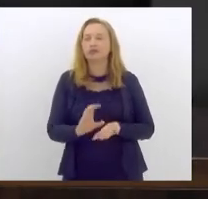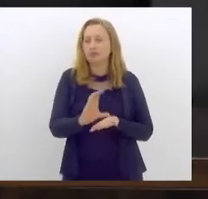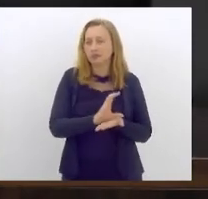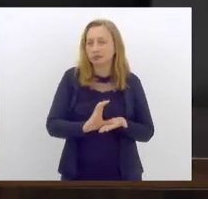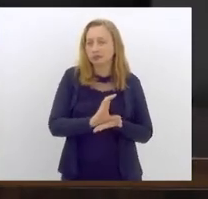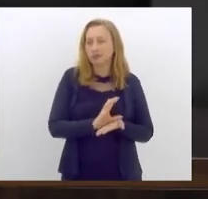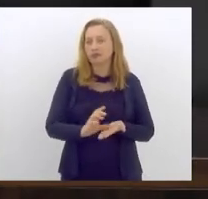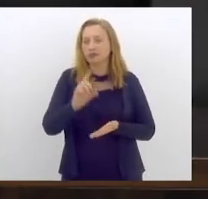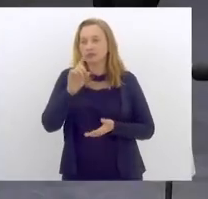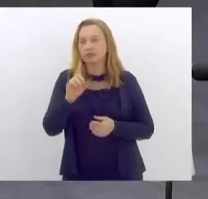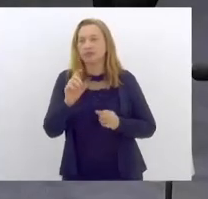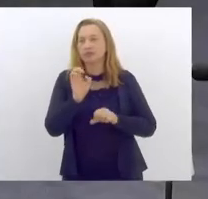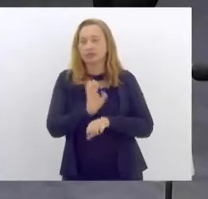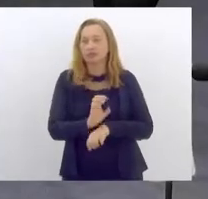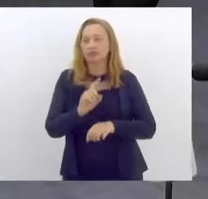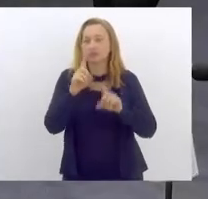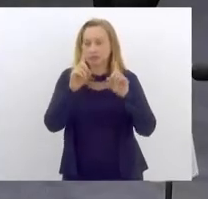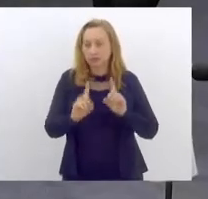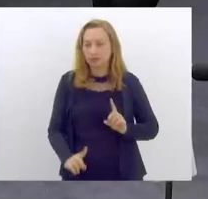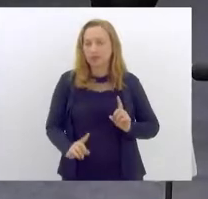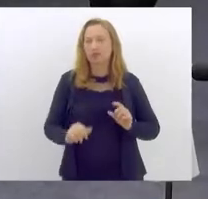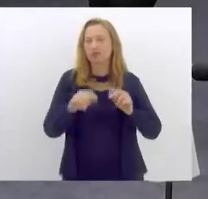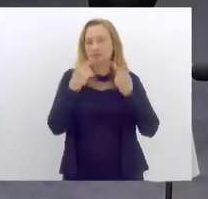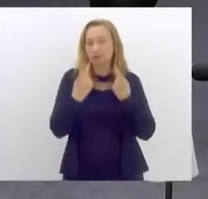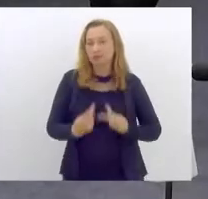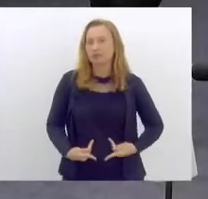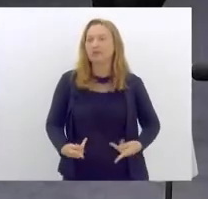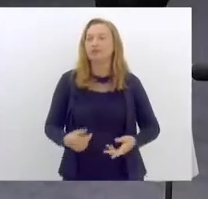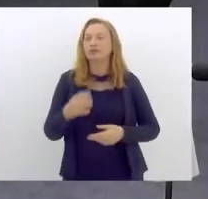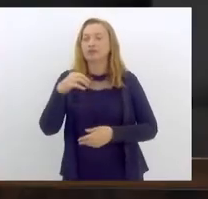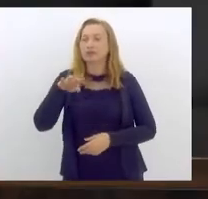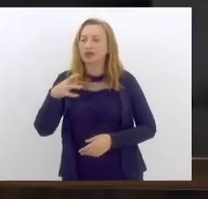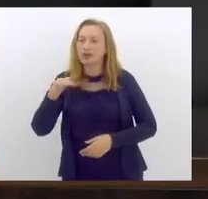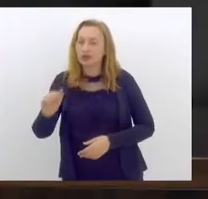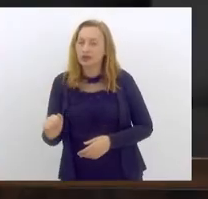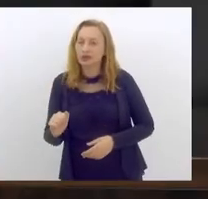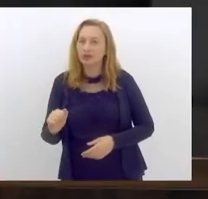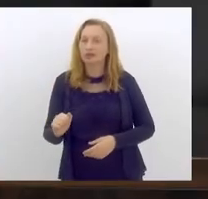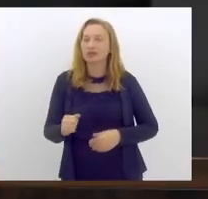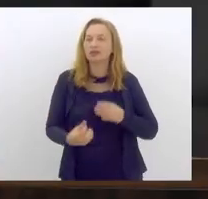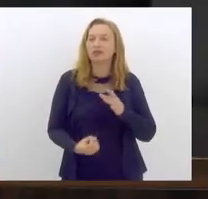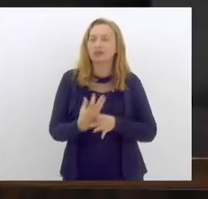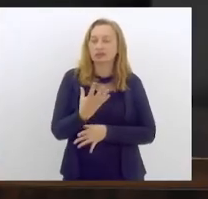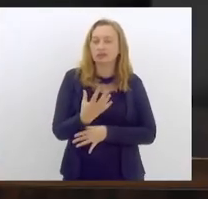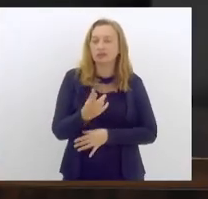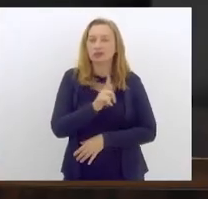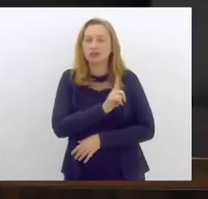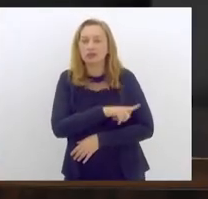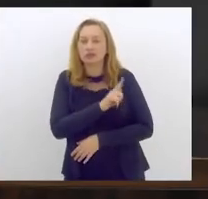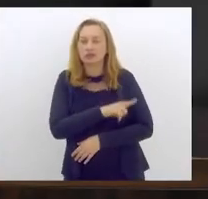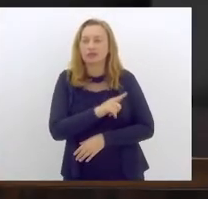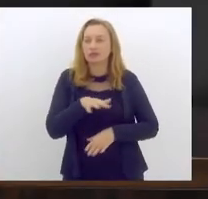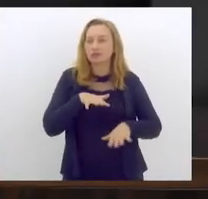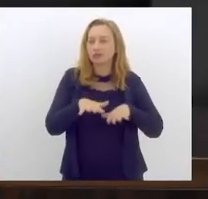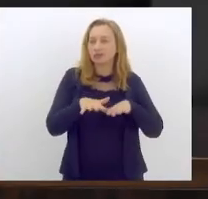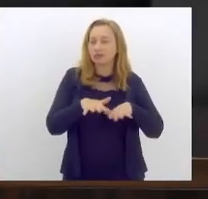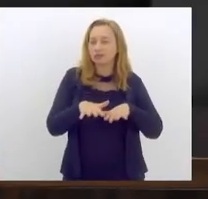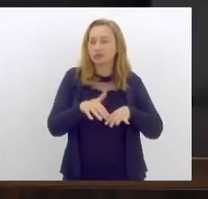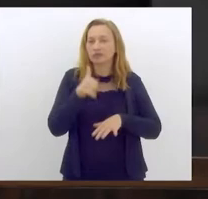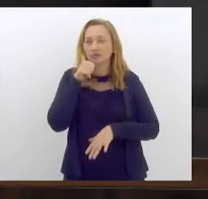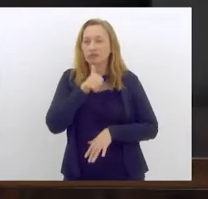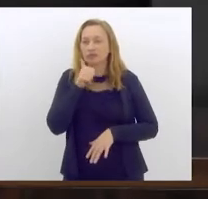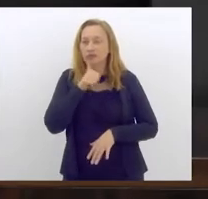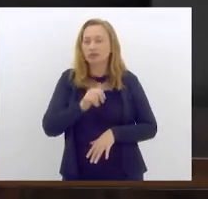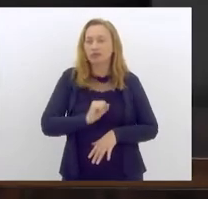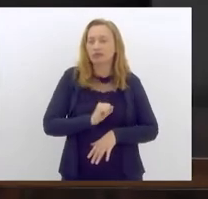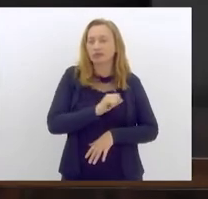de direitos humanos Marisa Chaves sócio fundadores gestora do movimento de mulheres de